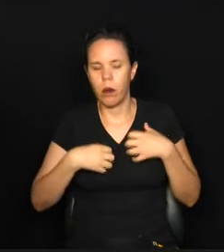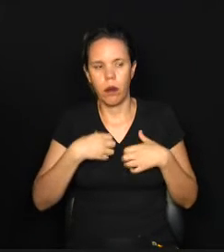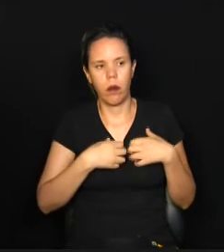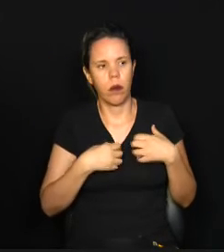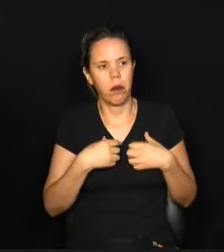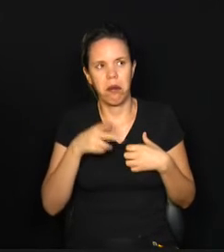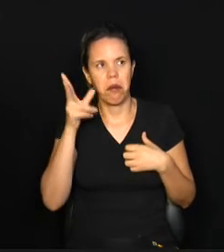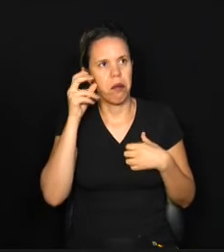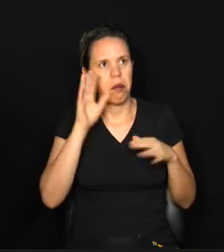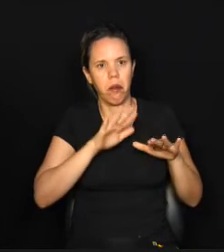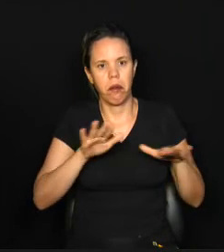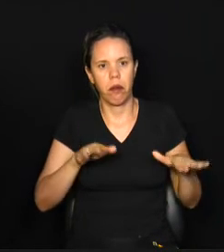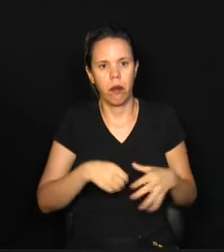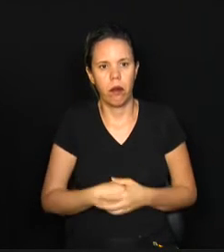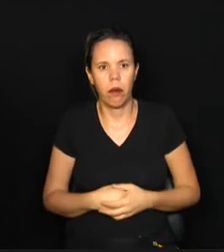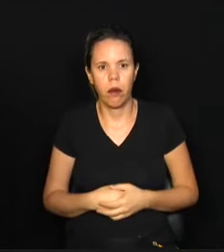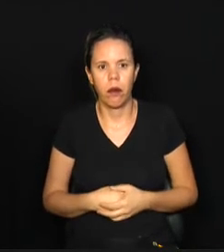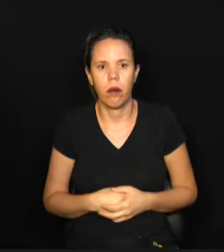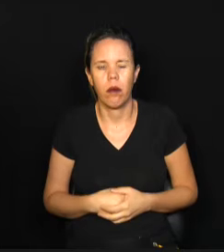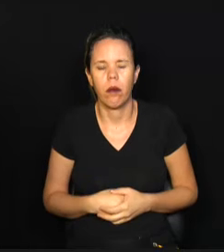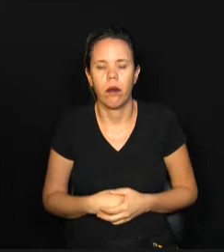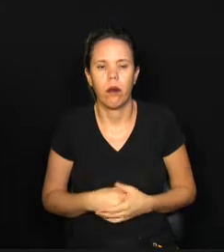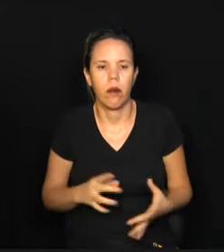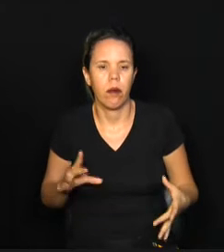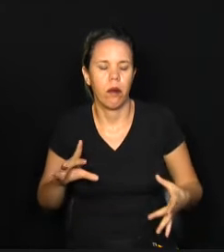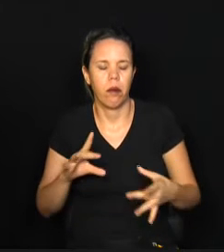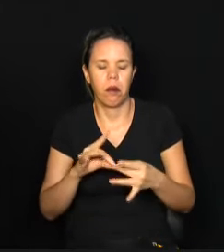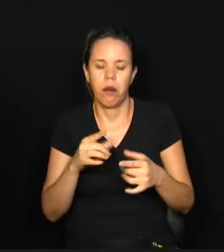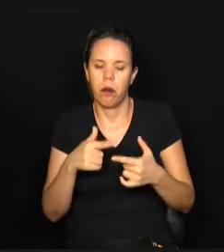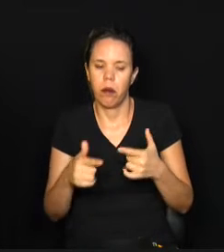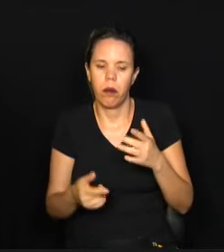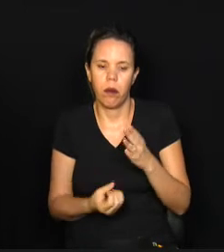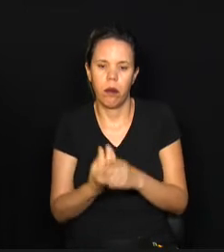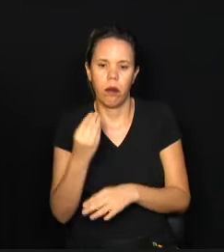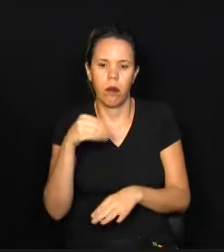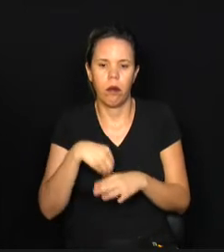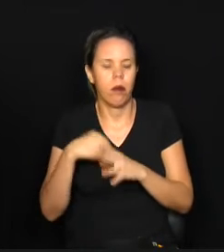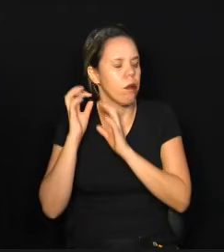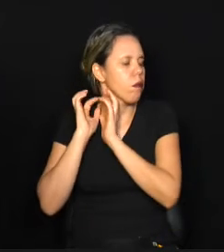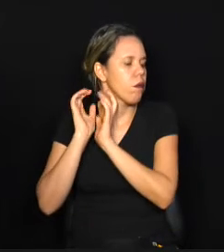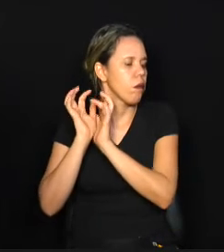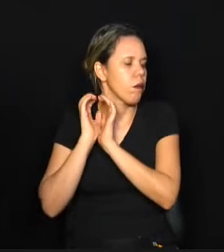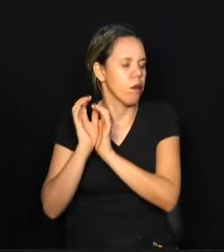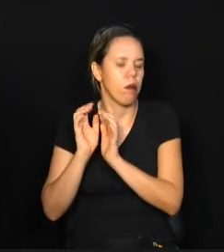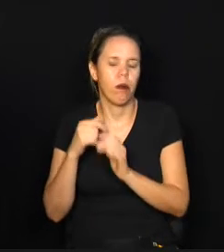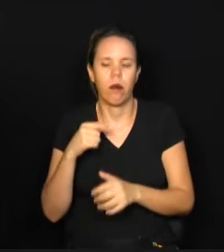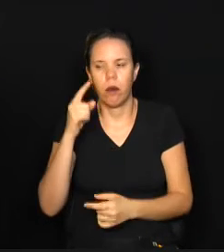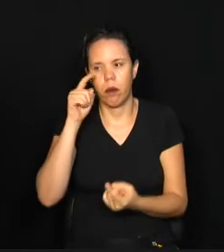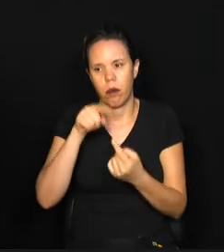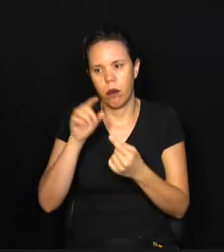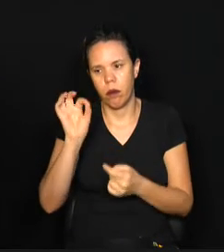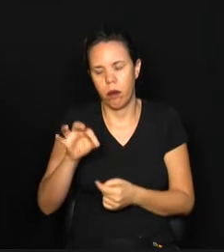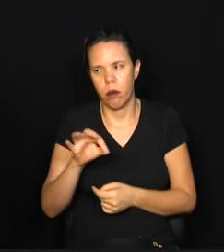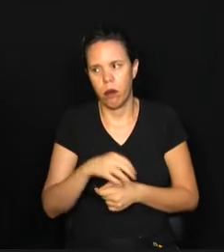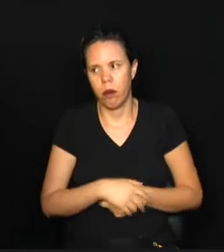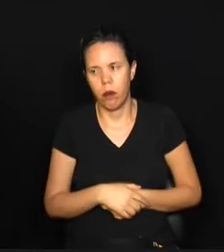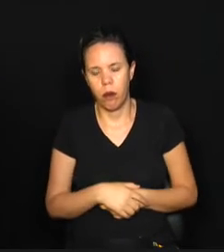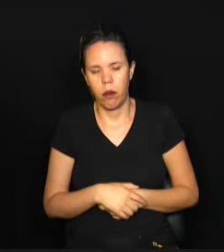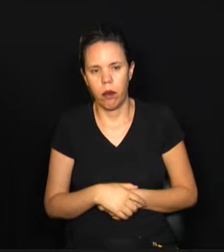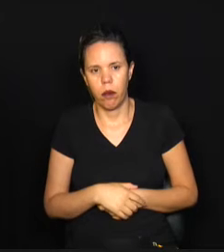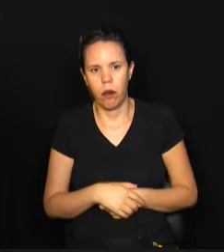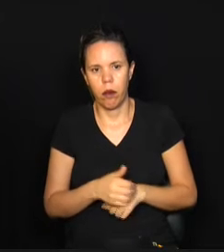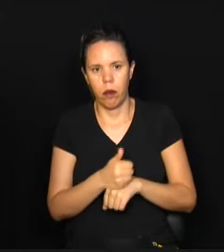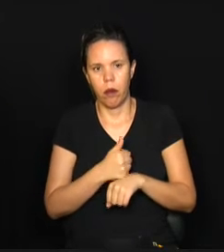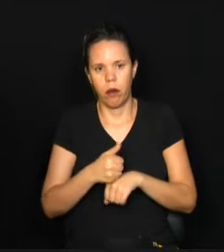nem ouve, né? Então, tudo está linkado no sistema neurológico. Então, o ideal seria que os